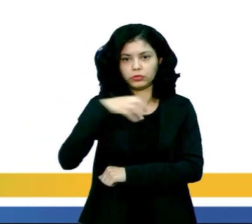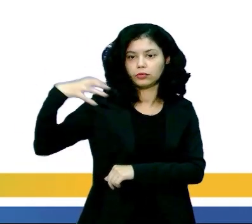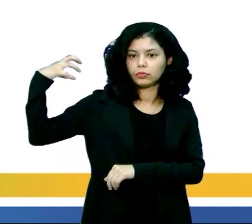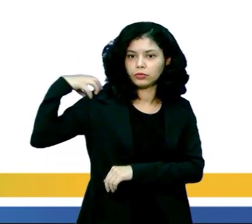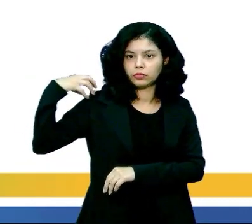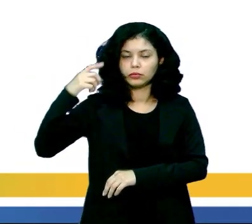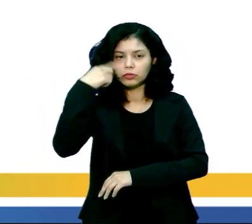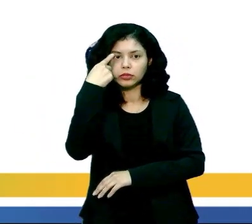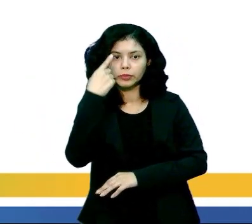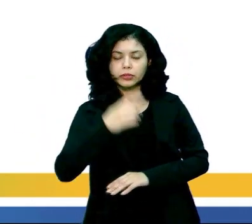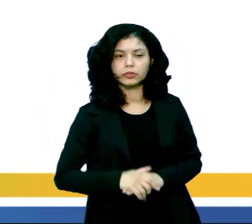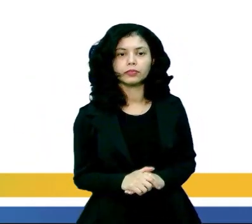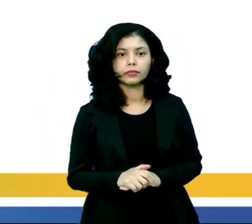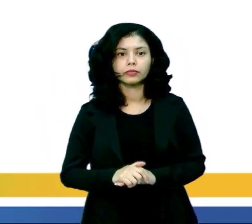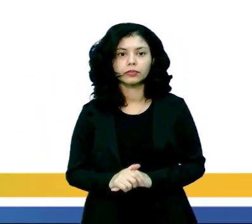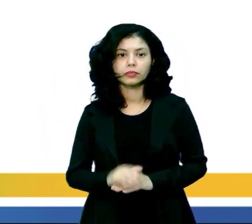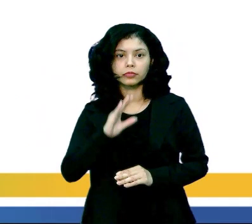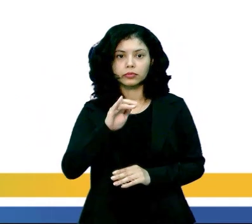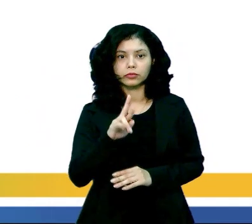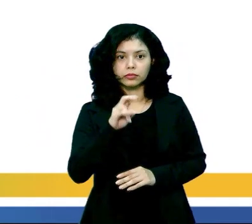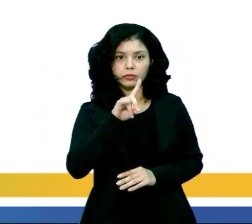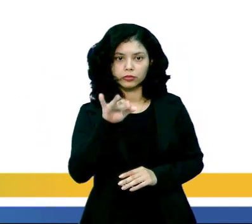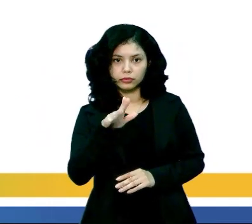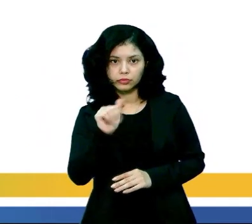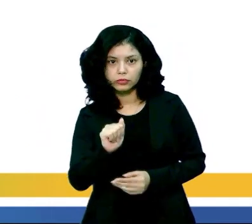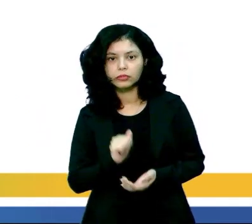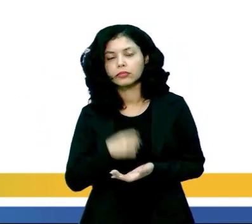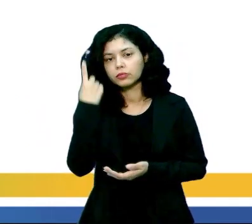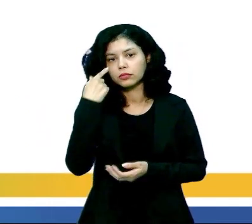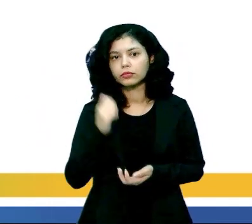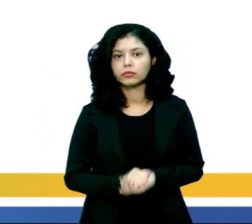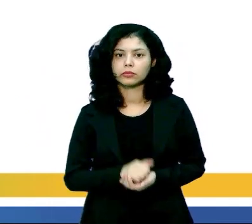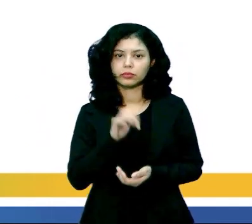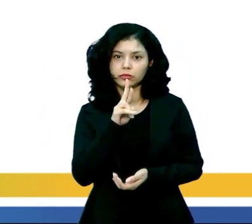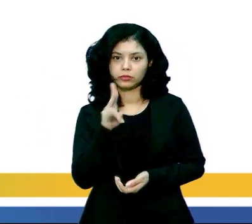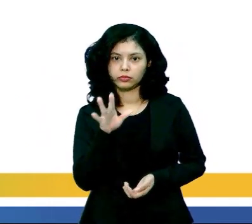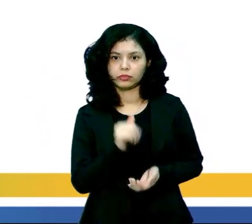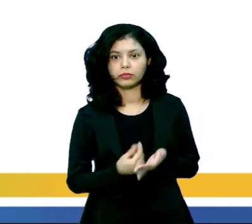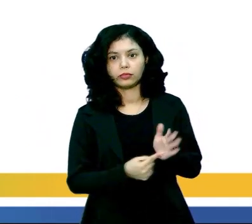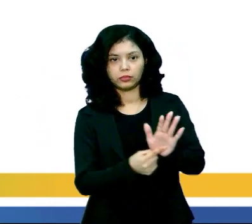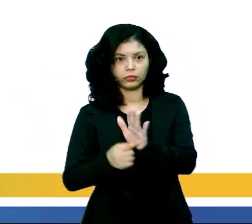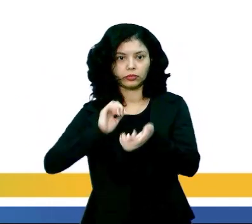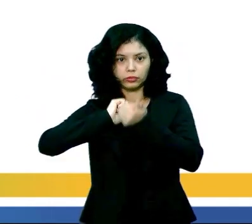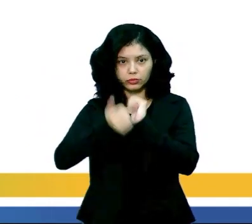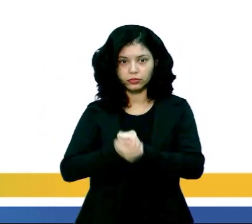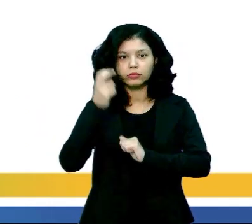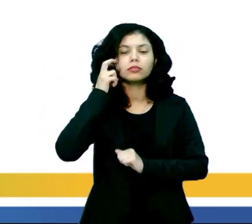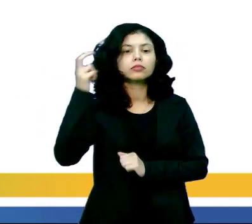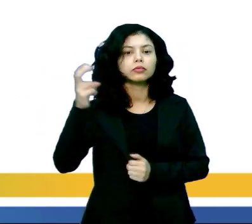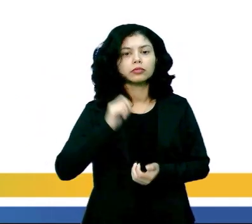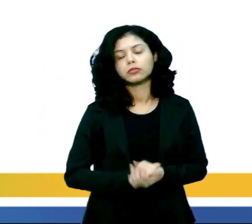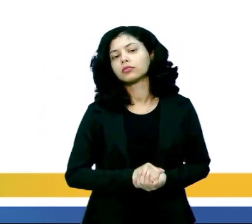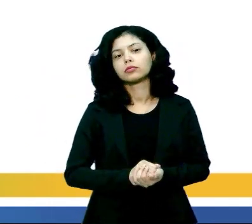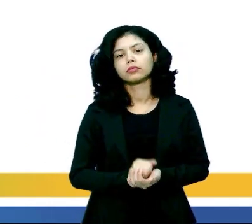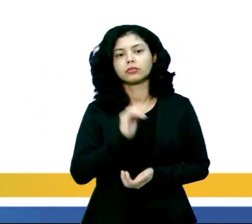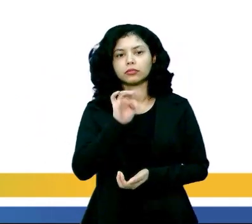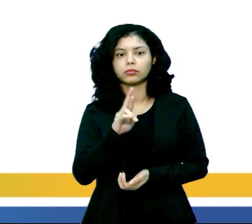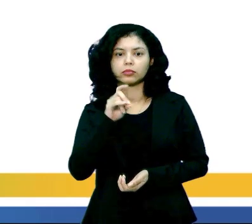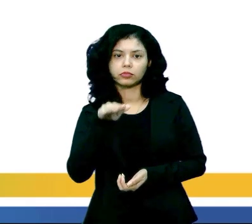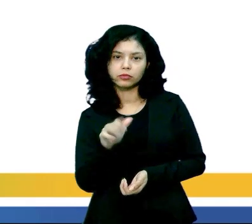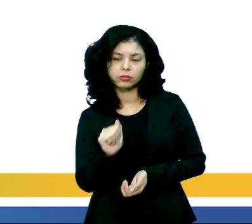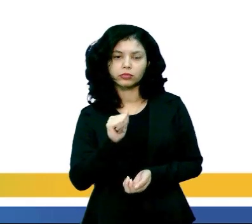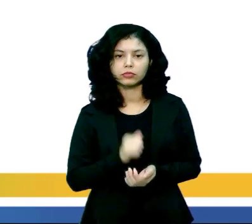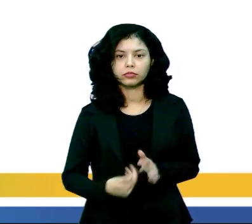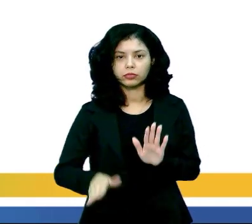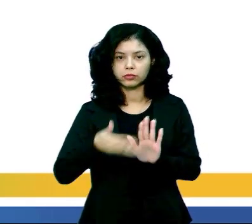do frei espanhol. Na letra C, diz que o catequizador espanhol Araçola apresenta-se adaptado às